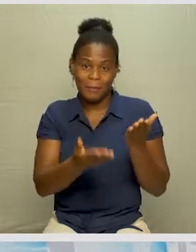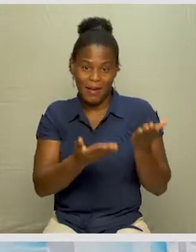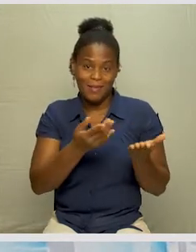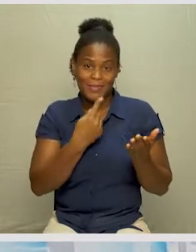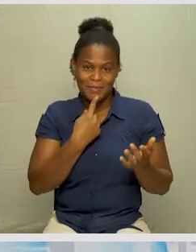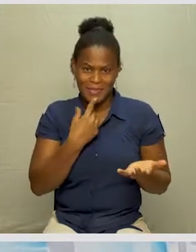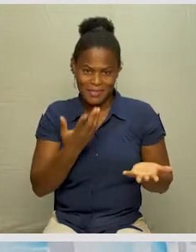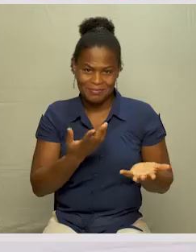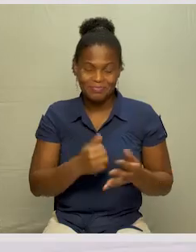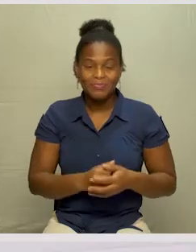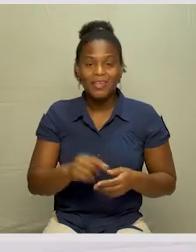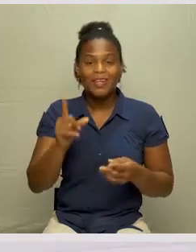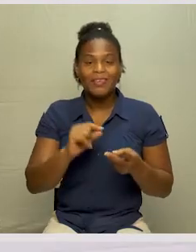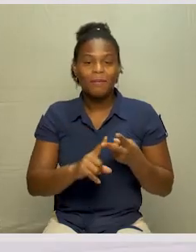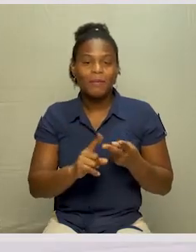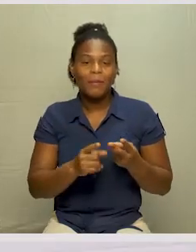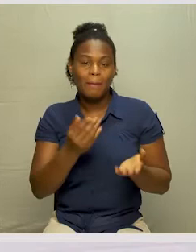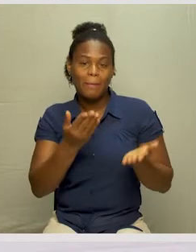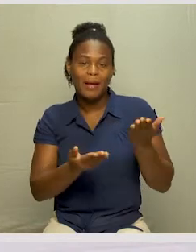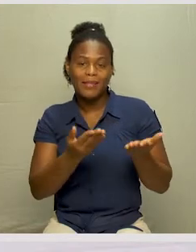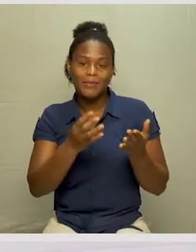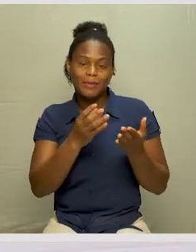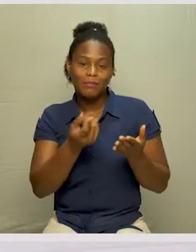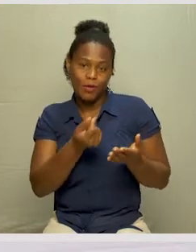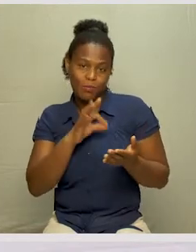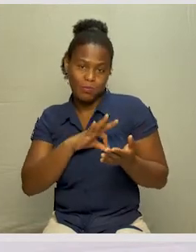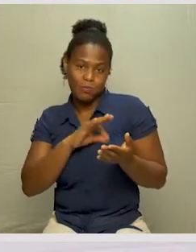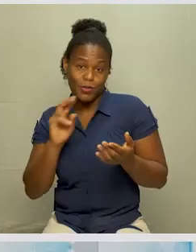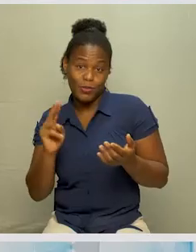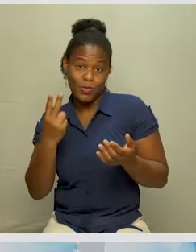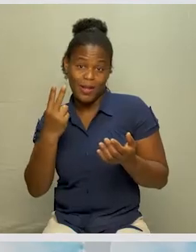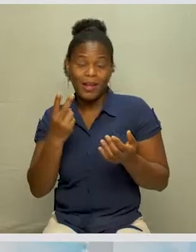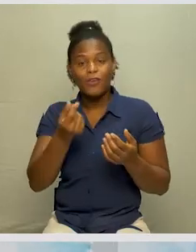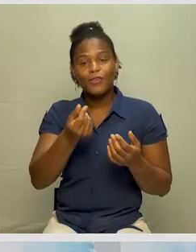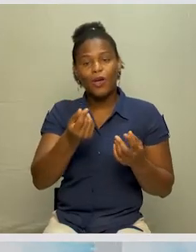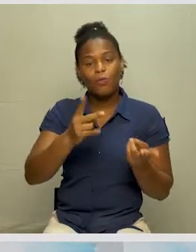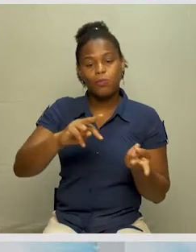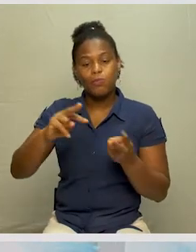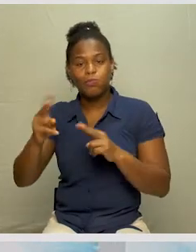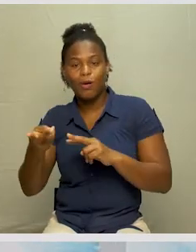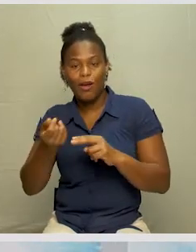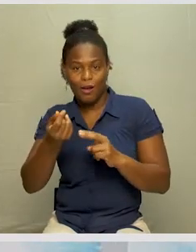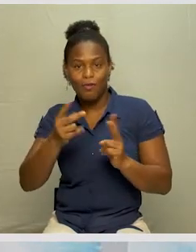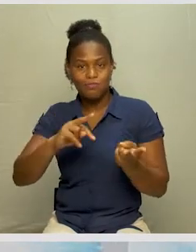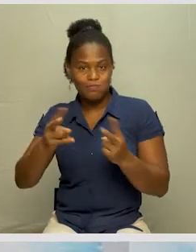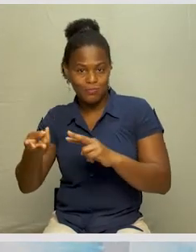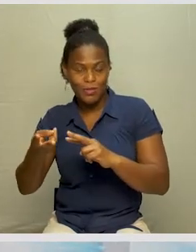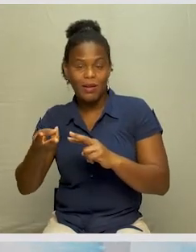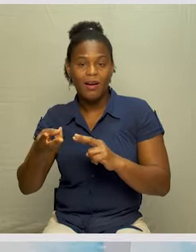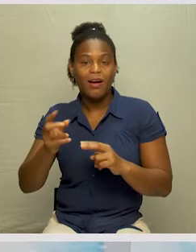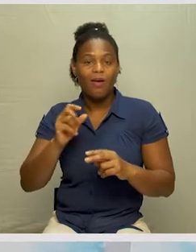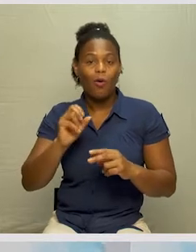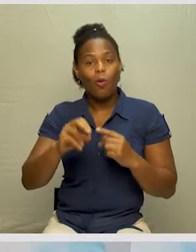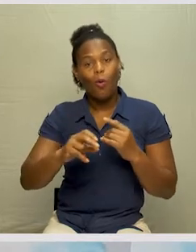e nessa balança. Também a balança de rendimento secundário, que são as transferências unilaterais ou transferências